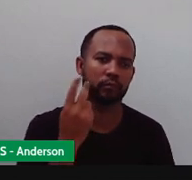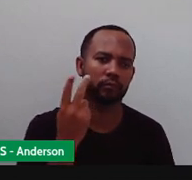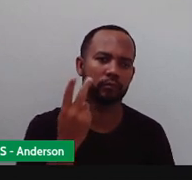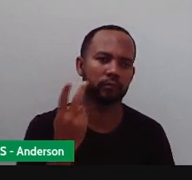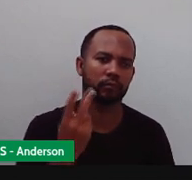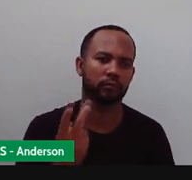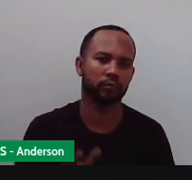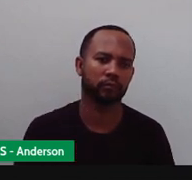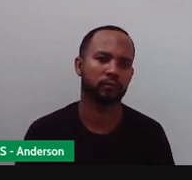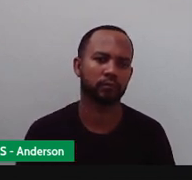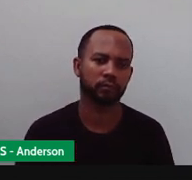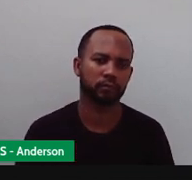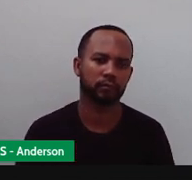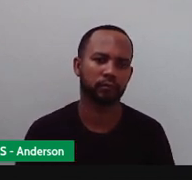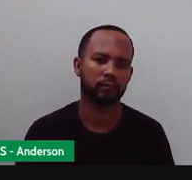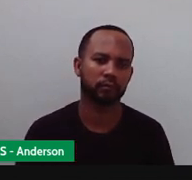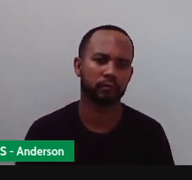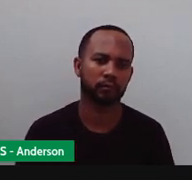Ó.